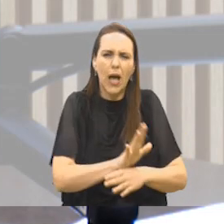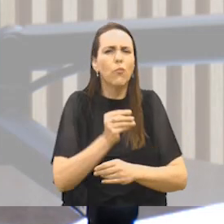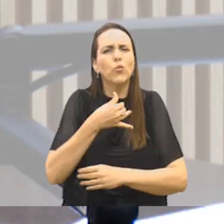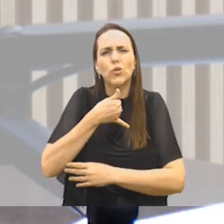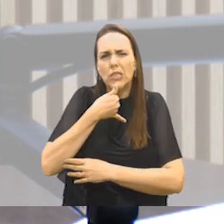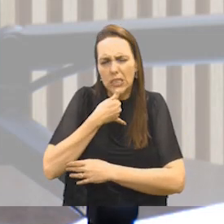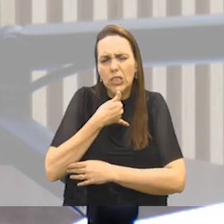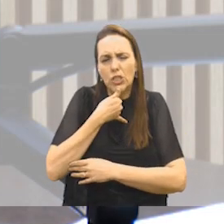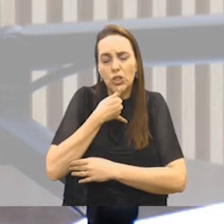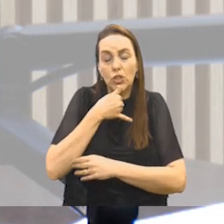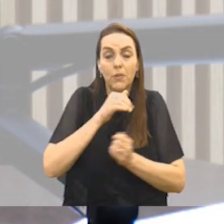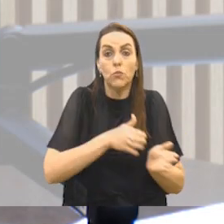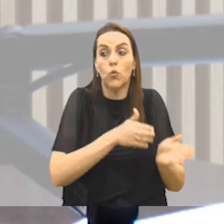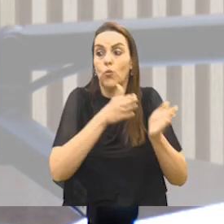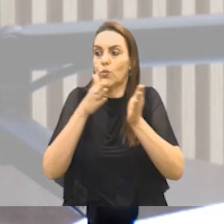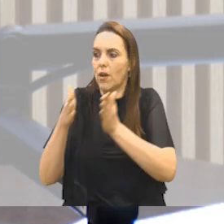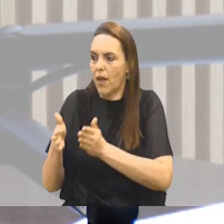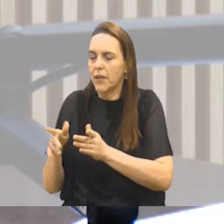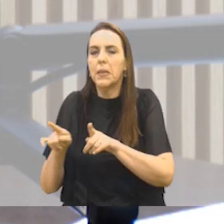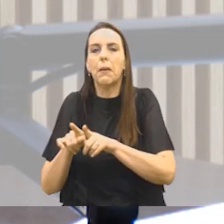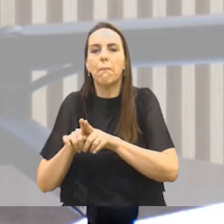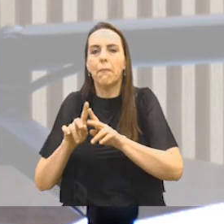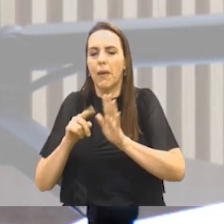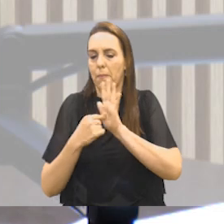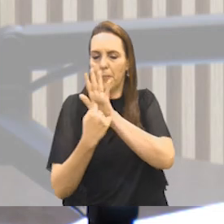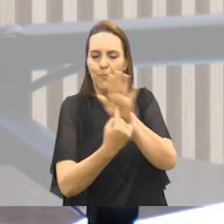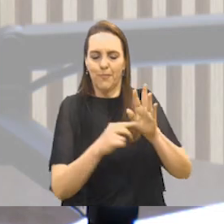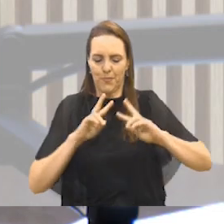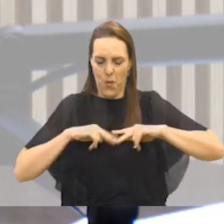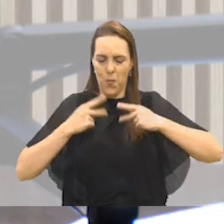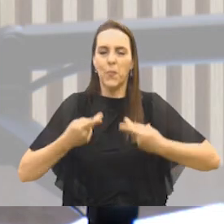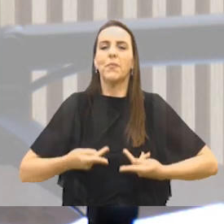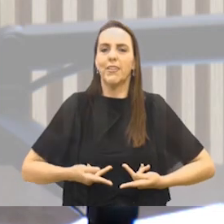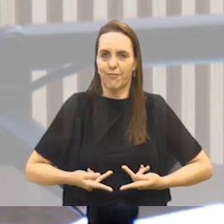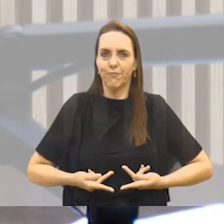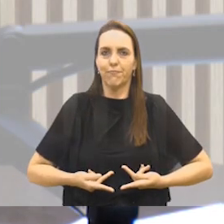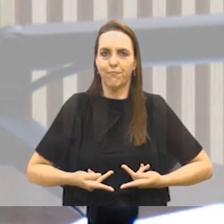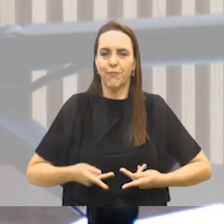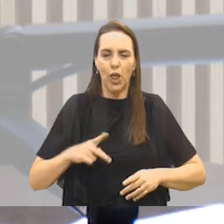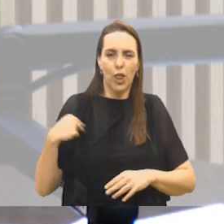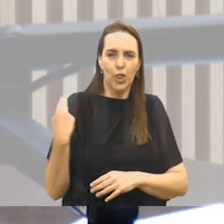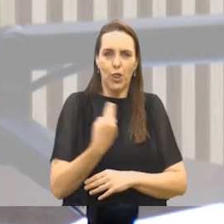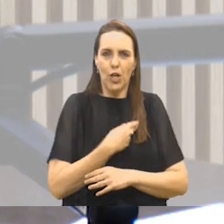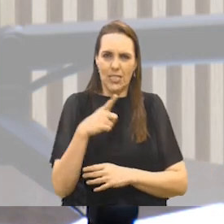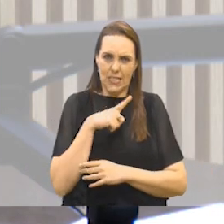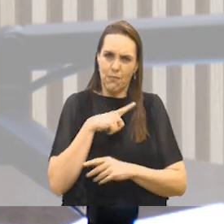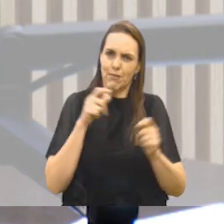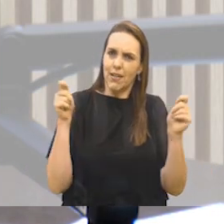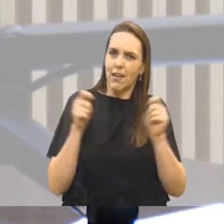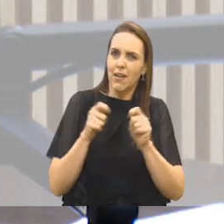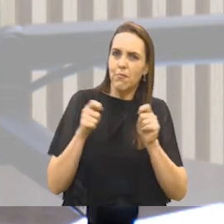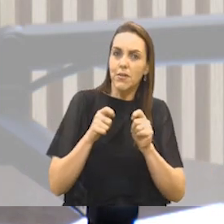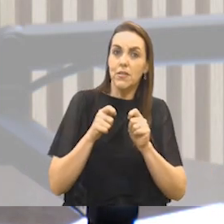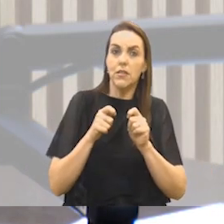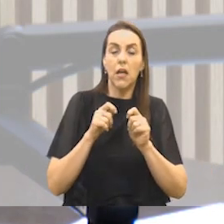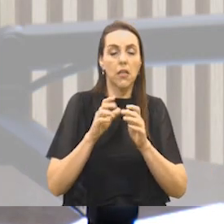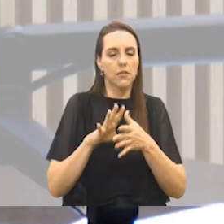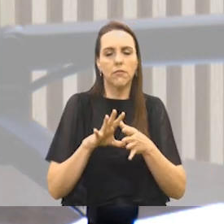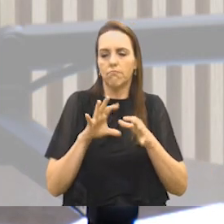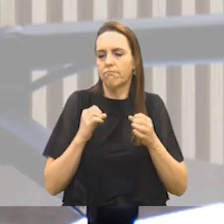é muito triste tudo isso, mas por um lado mostra o quanto nós somos humanos. O quanto a gente tem